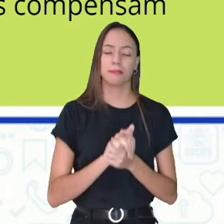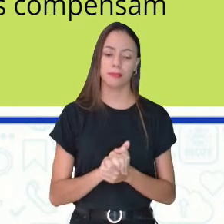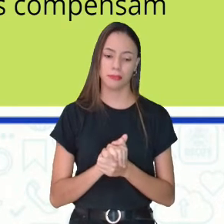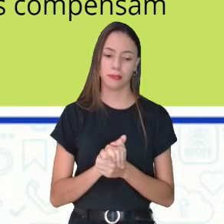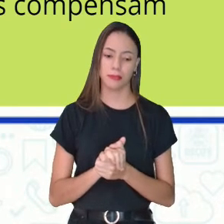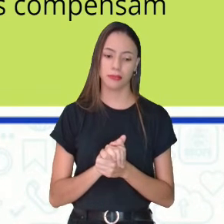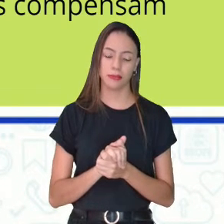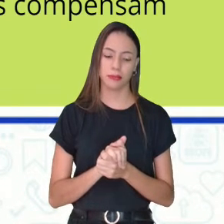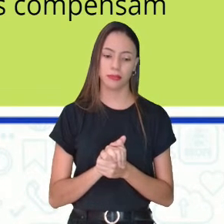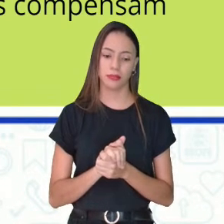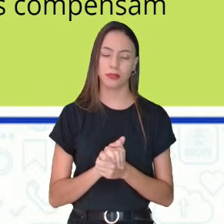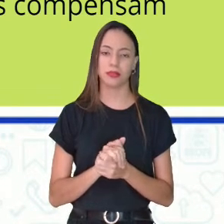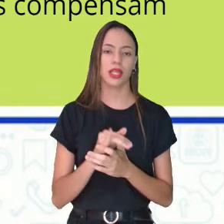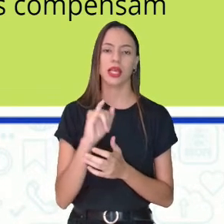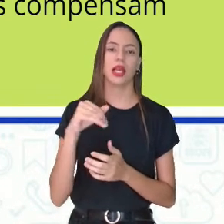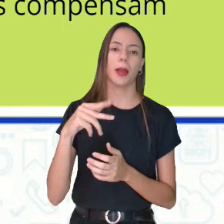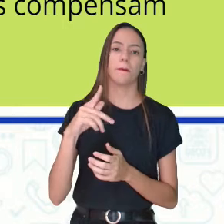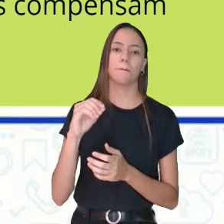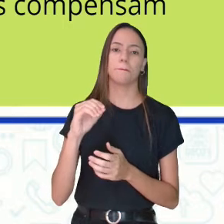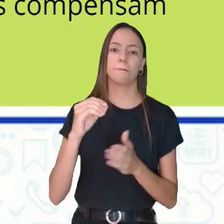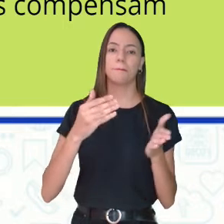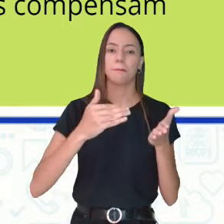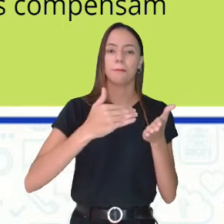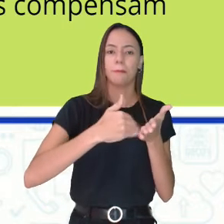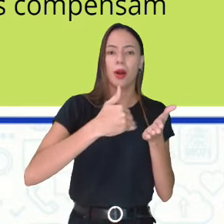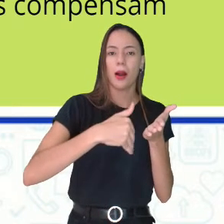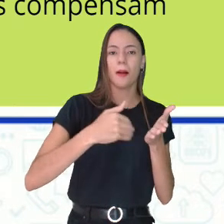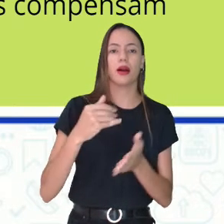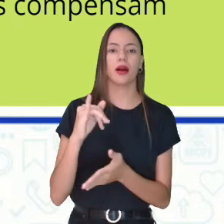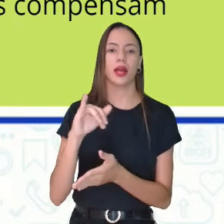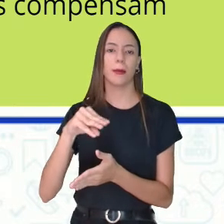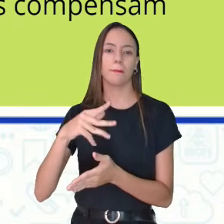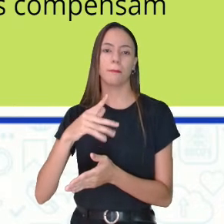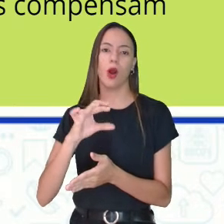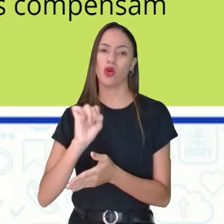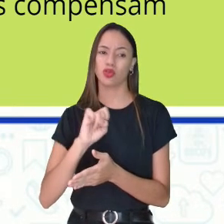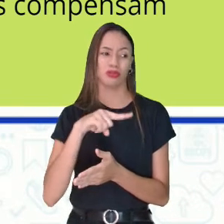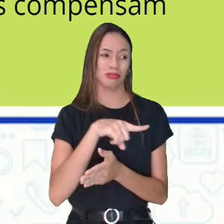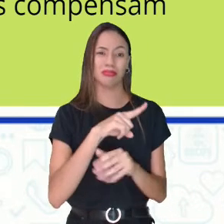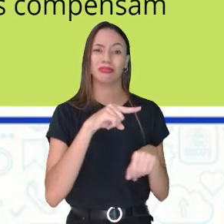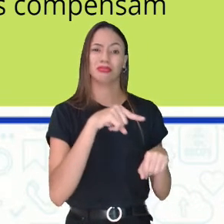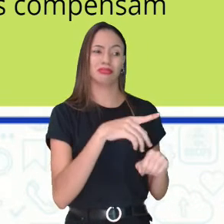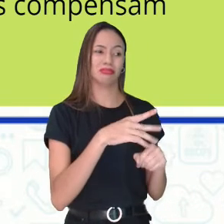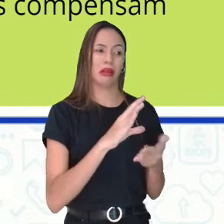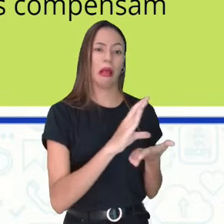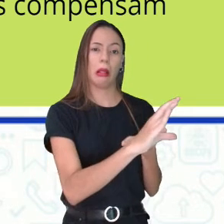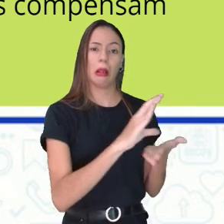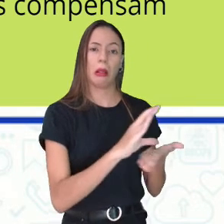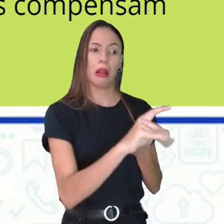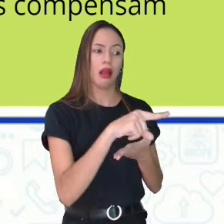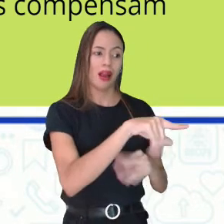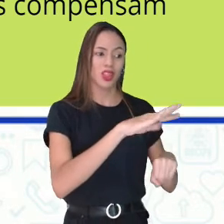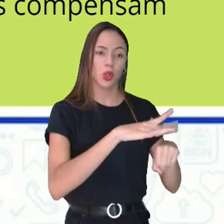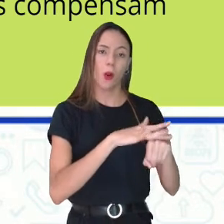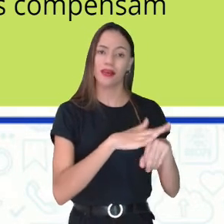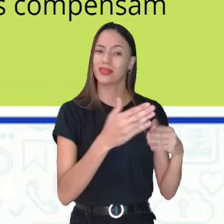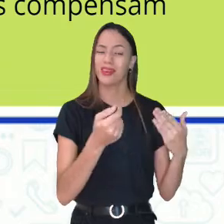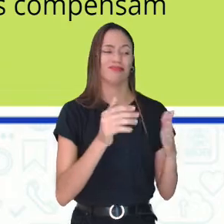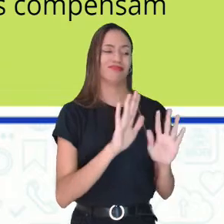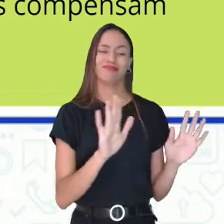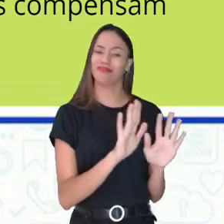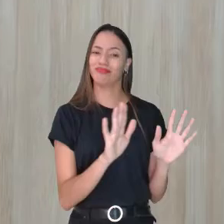com essas doenças. Então, nós vemos aí a relação de causalidade, não é? De oposição, que